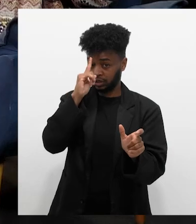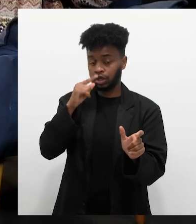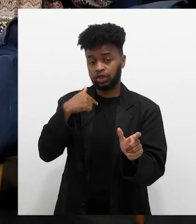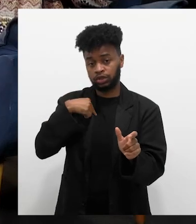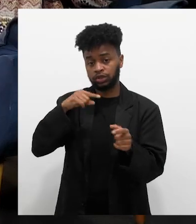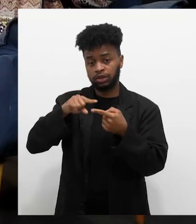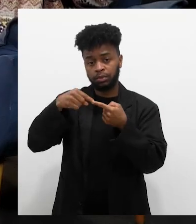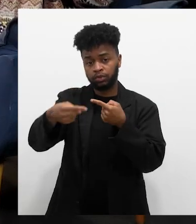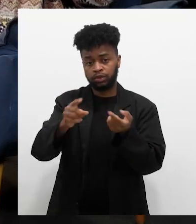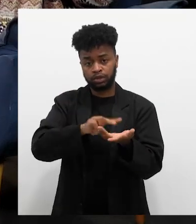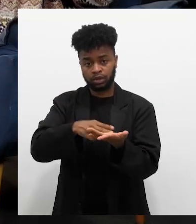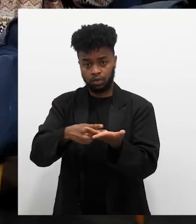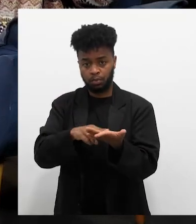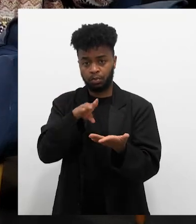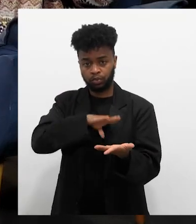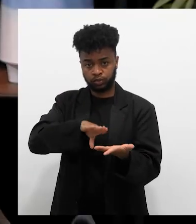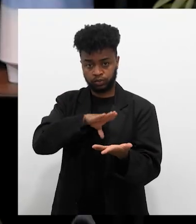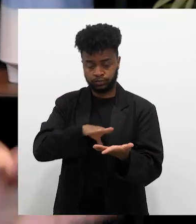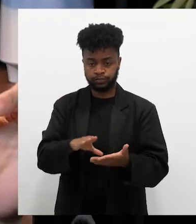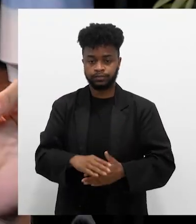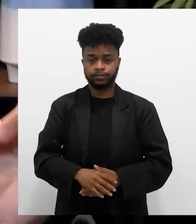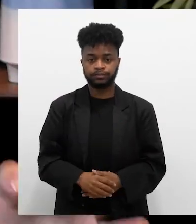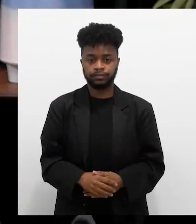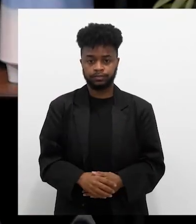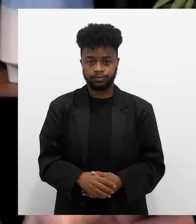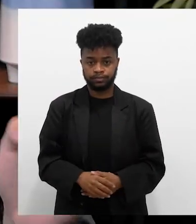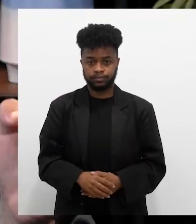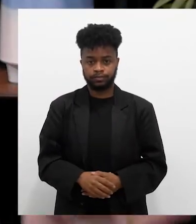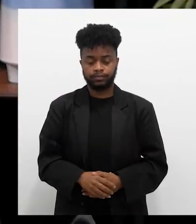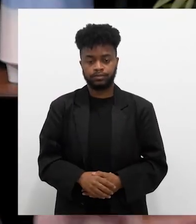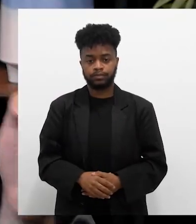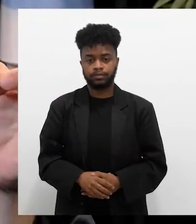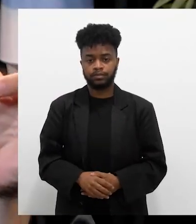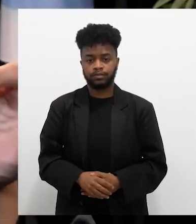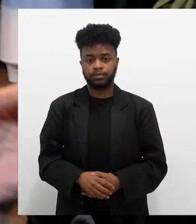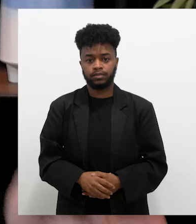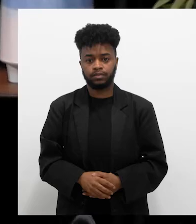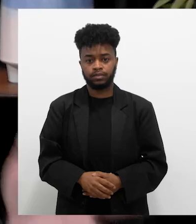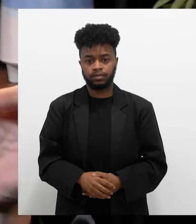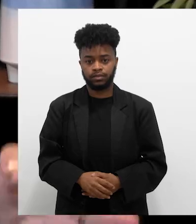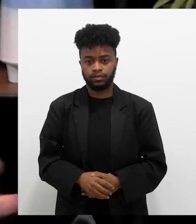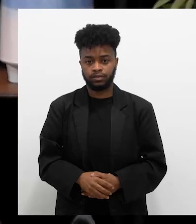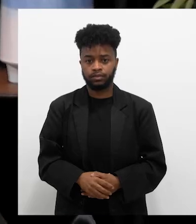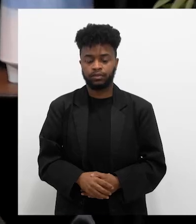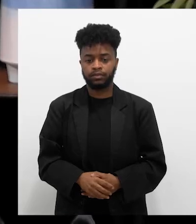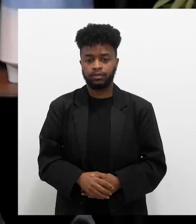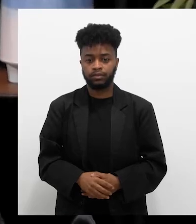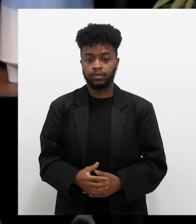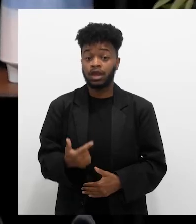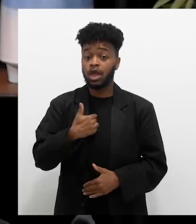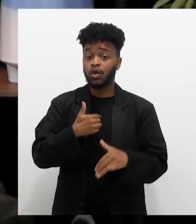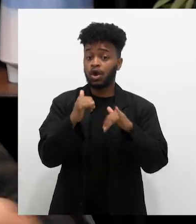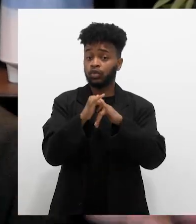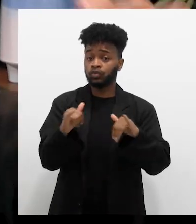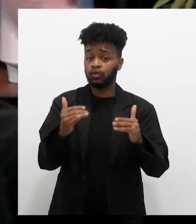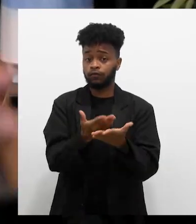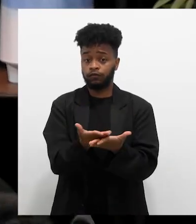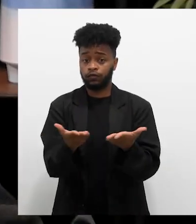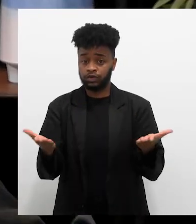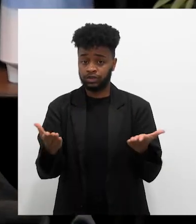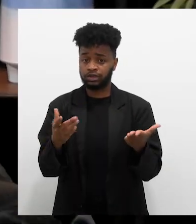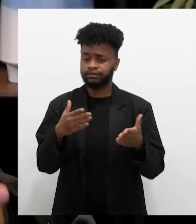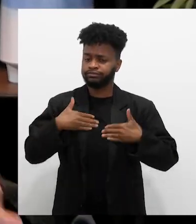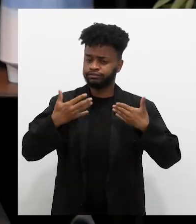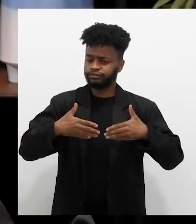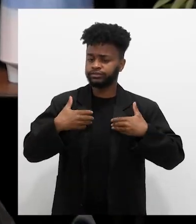falar em latim, logo depois traduzo para o português. Annuncio vobis gaudium magnum. Eu vos